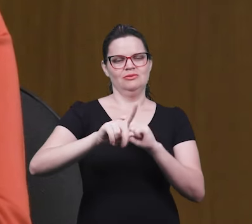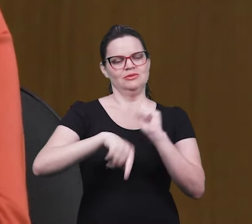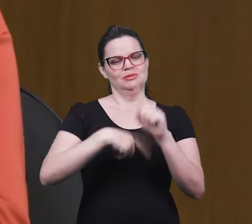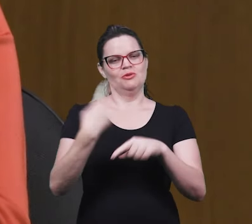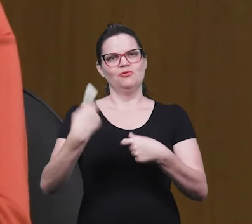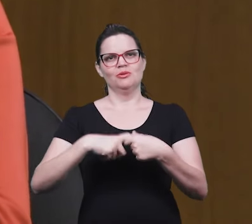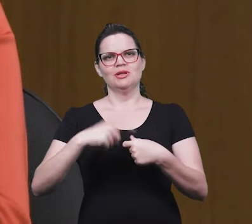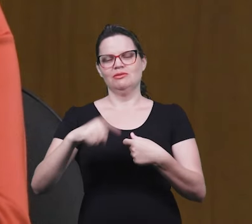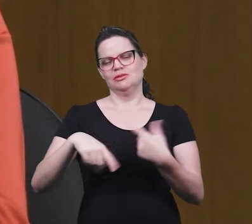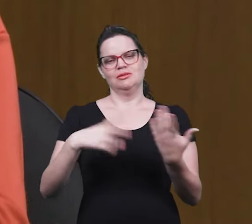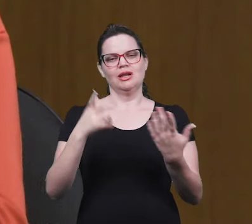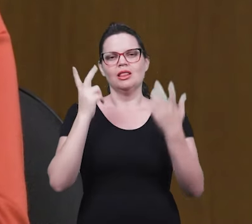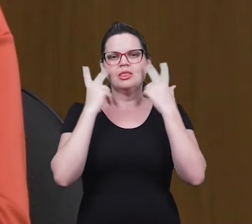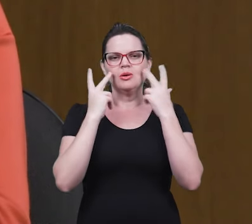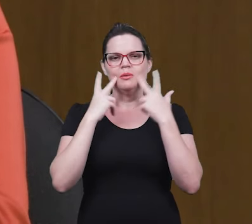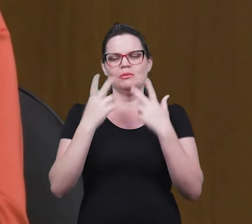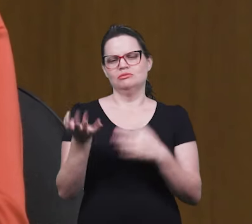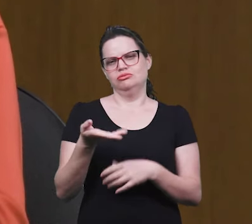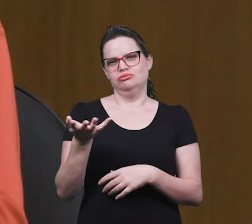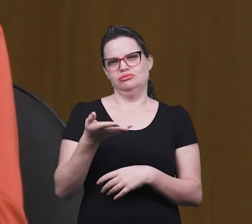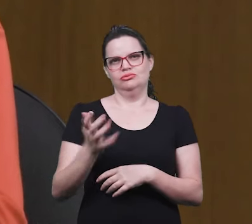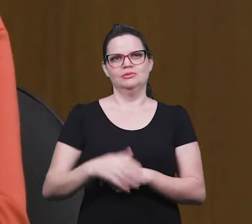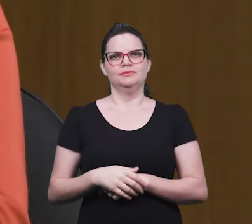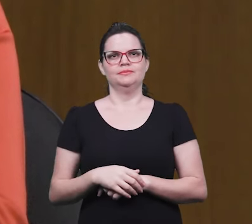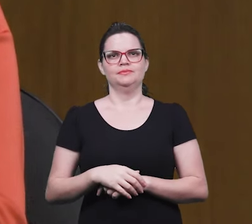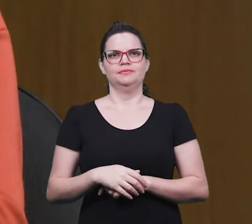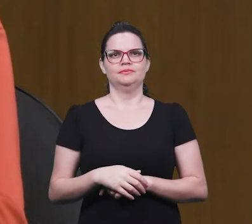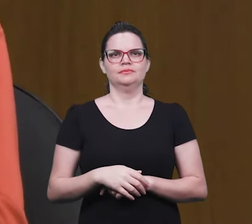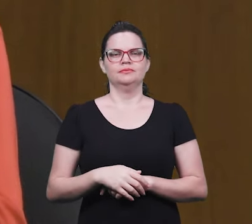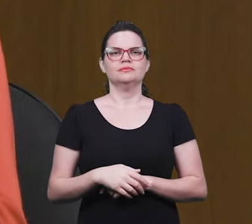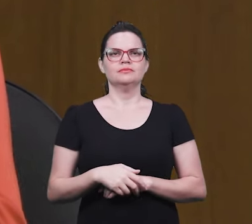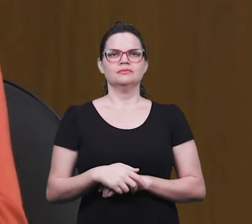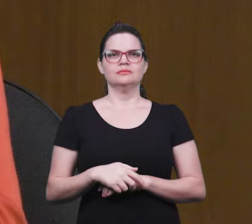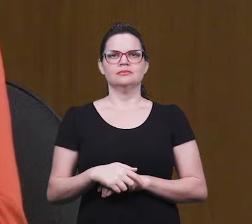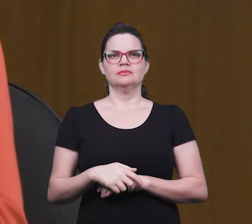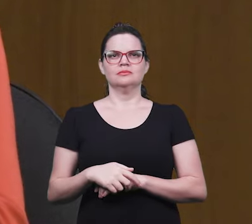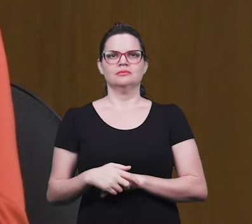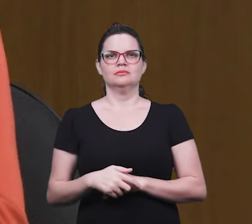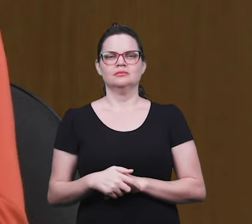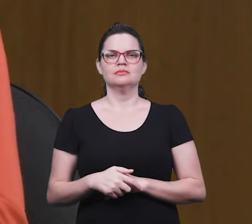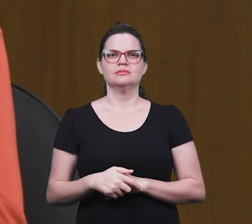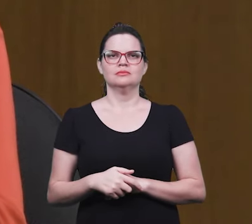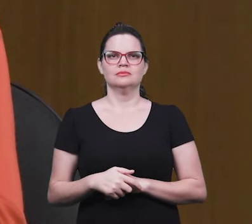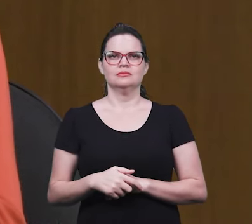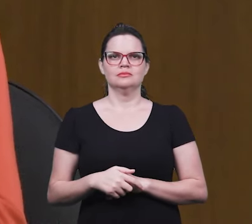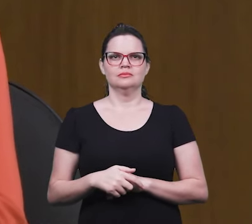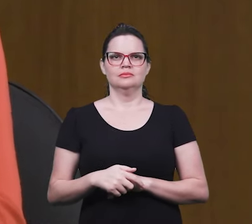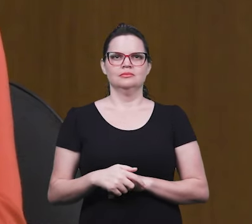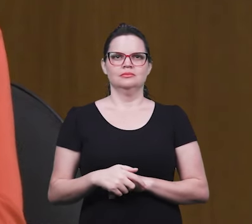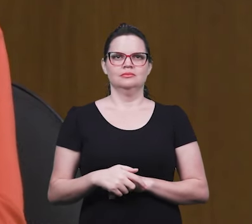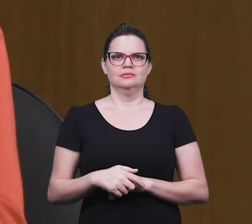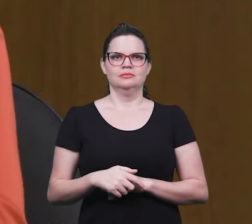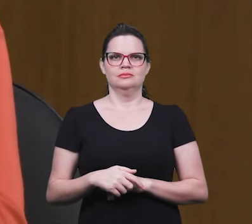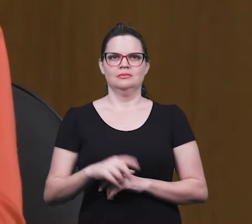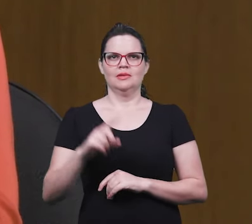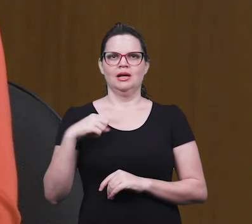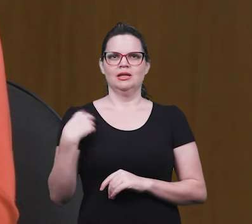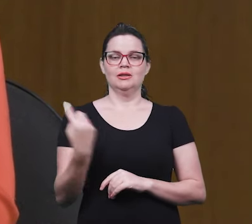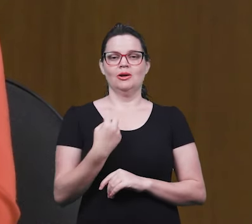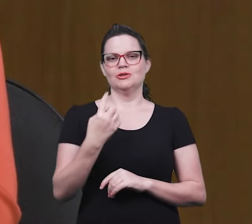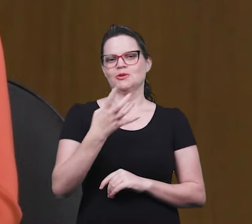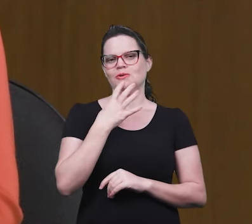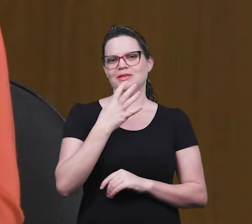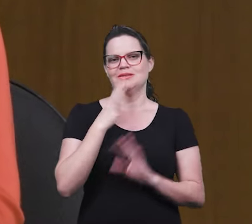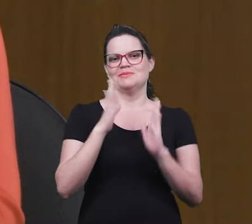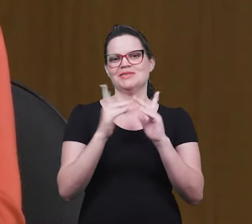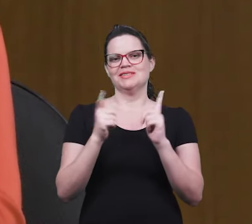e era essa vida assim, corrida. Depois fomos para o Vascoitinho e aí nós conhecemos a obra